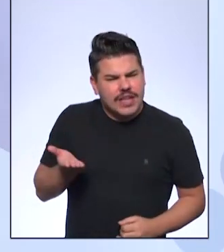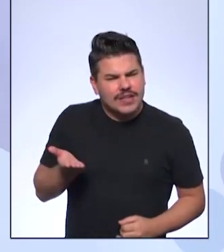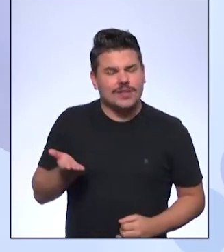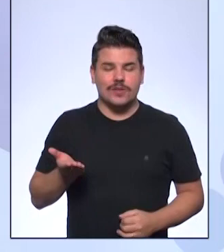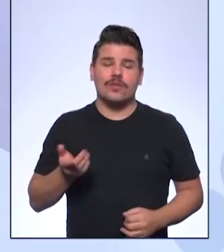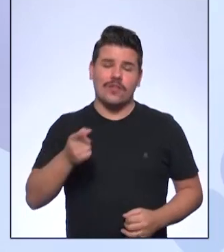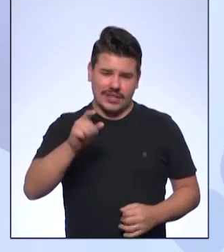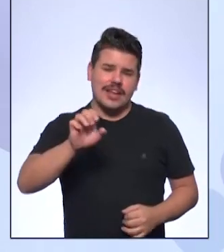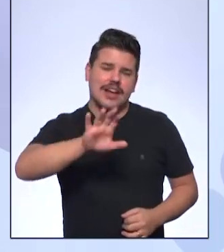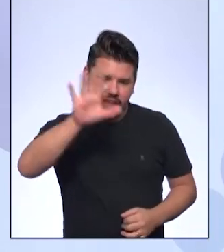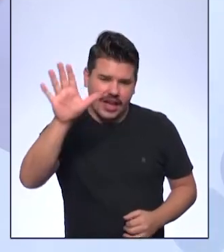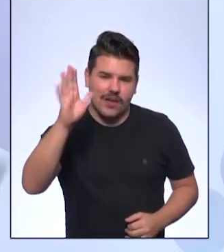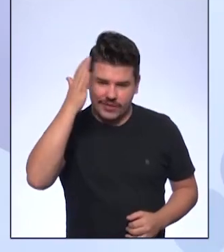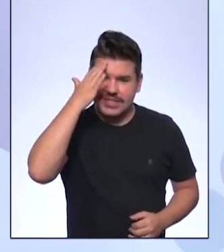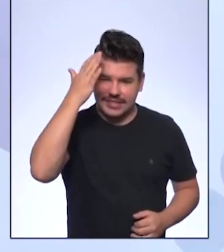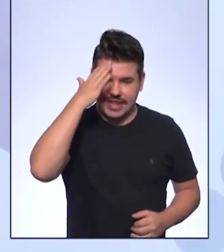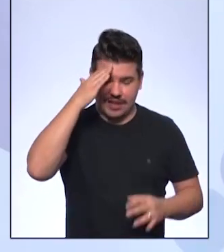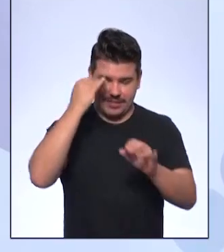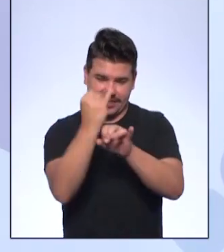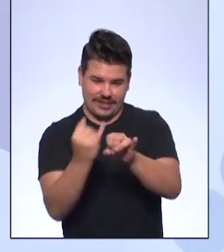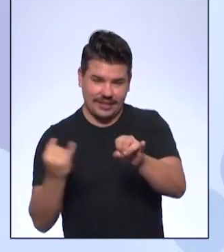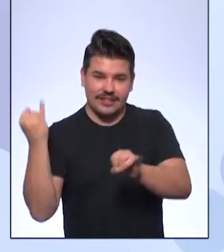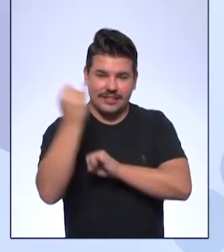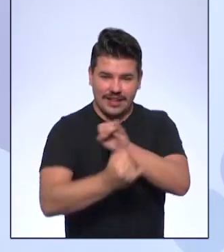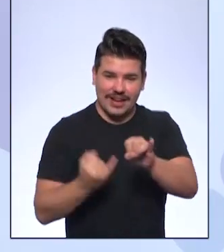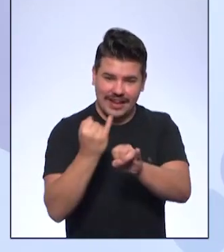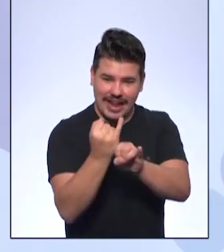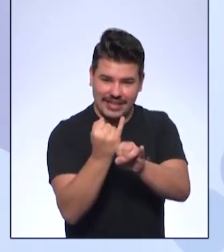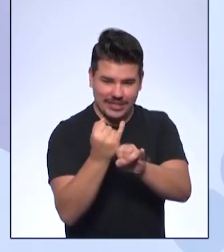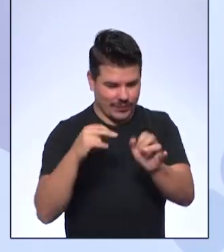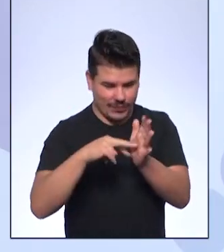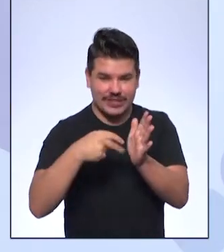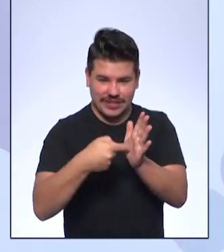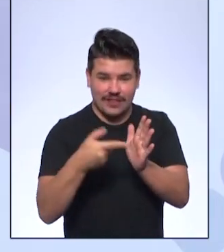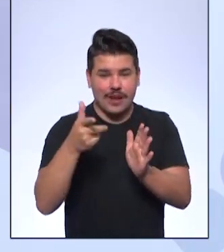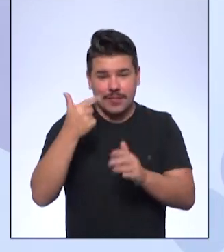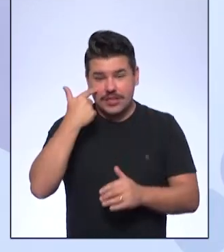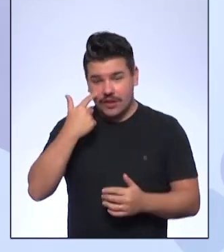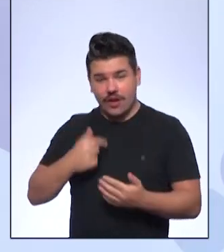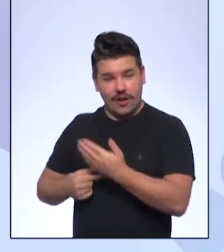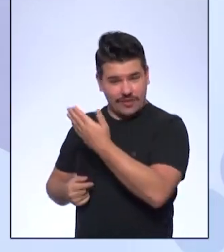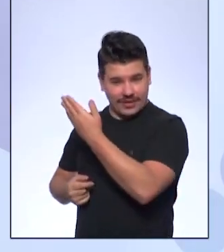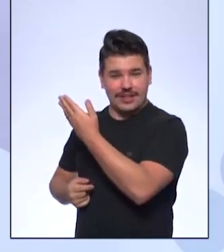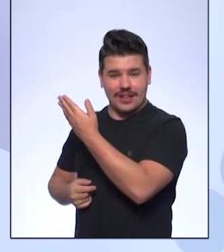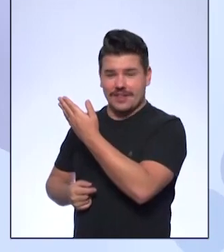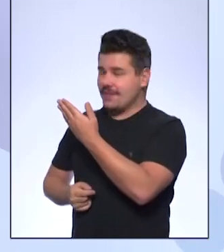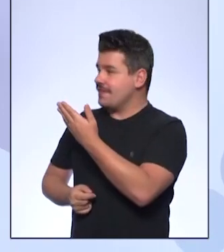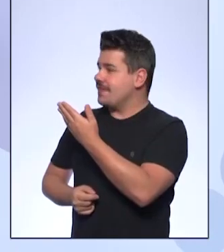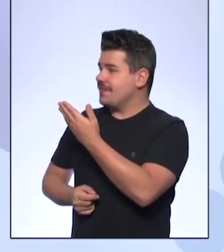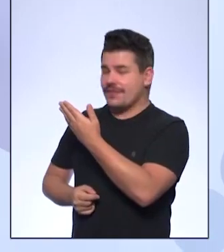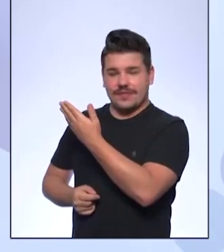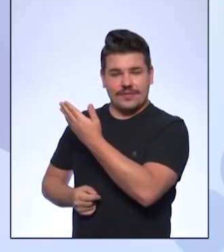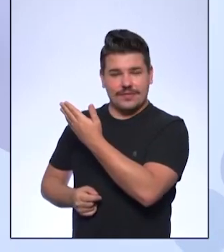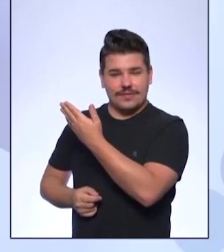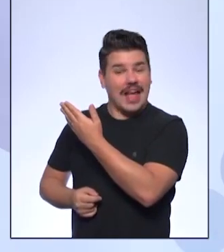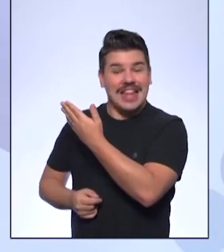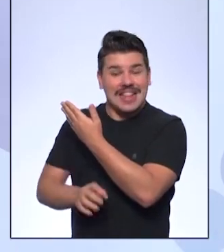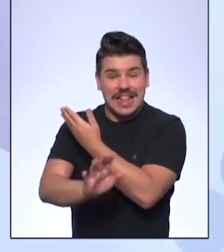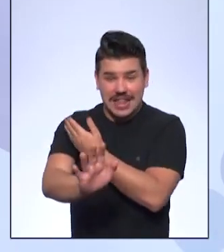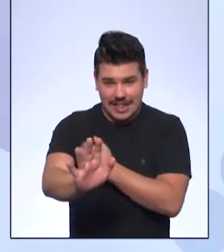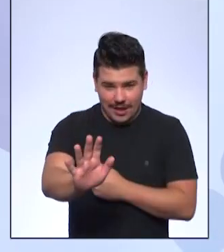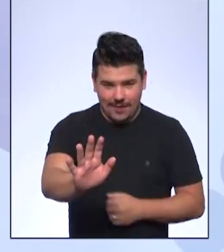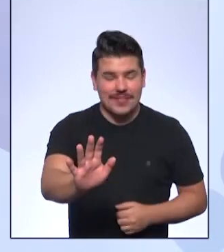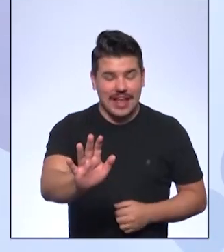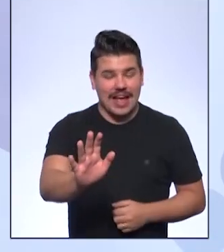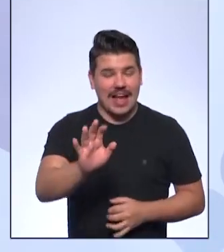o que é, mas é bom sempre dar uma relembrada. Então, vai aparecer aí na tela para vocês. Então, na verdade, a internet ela é uma